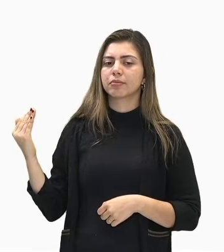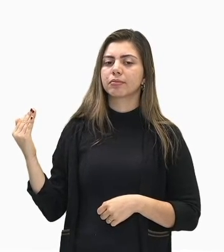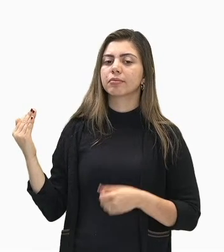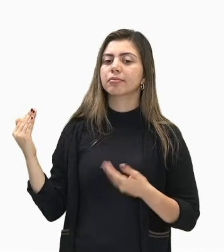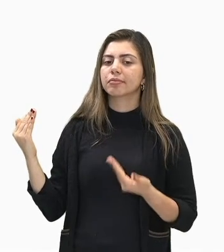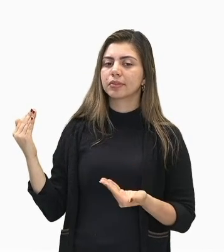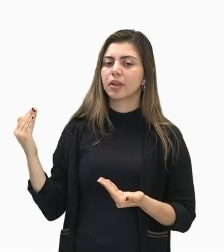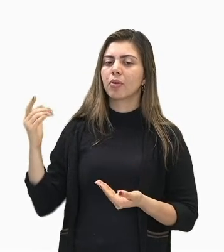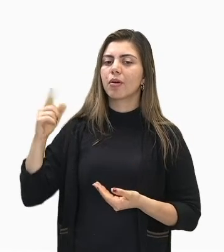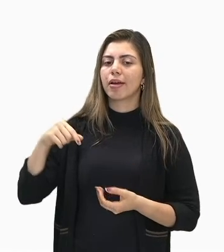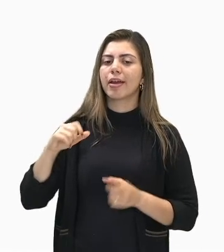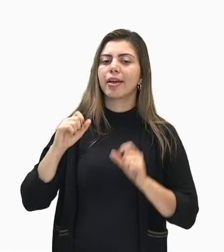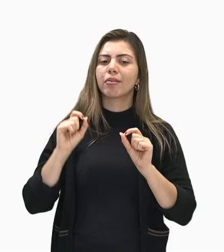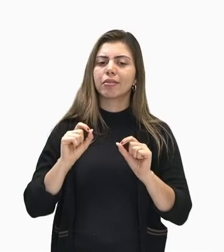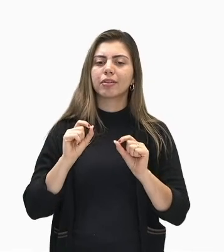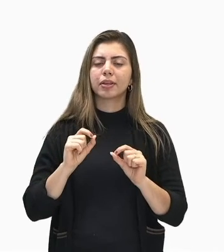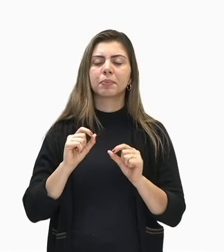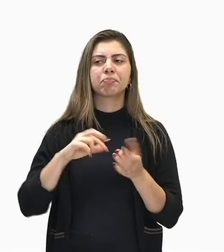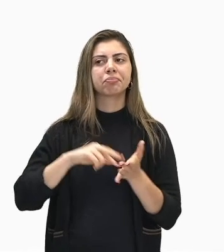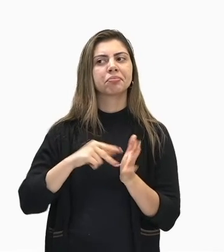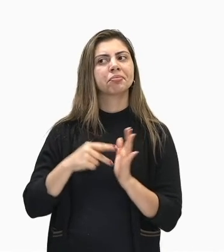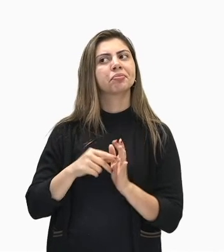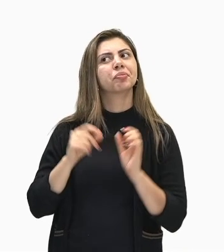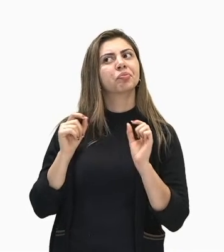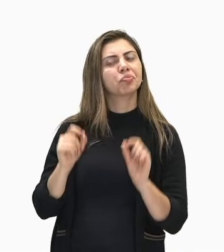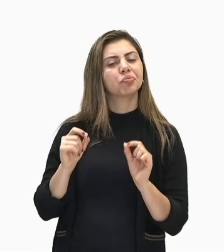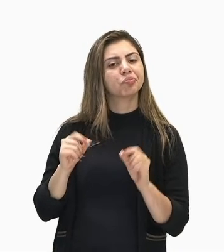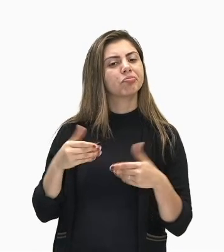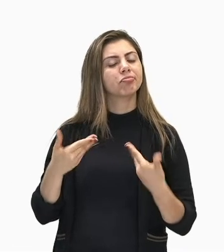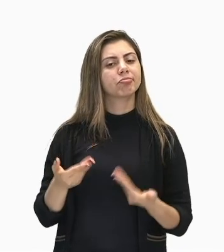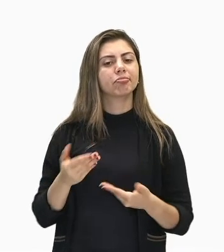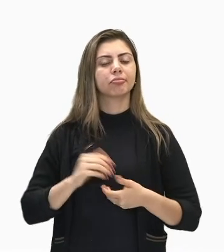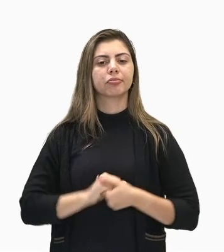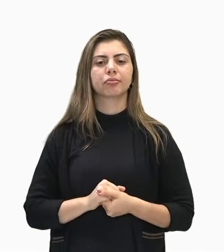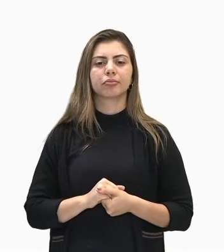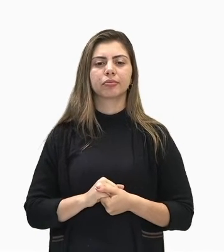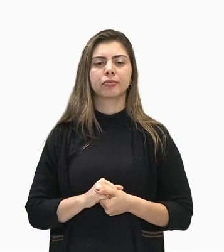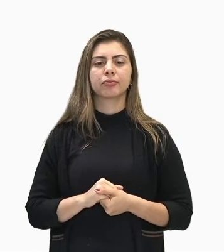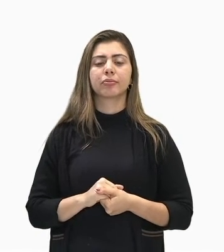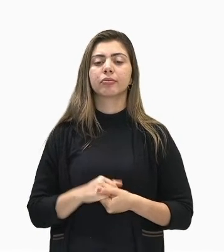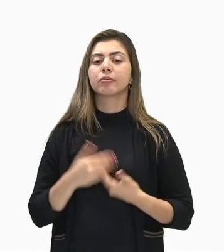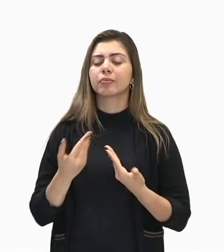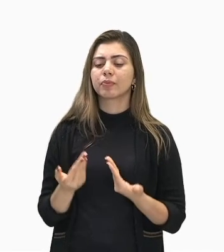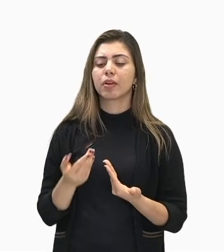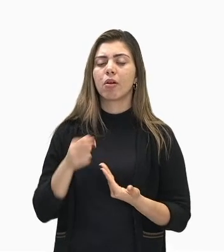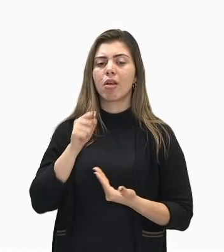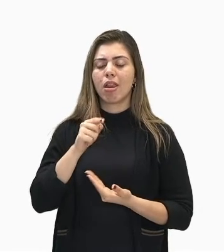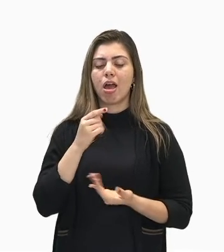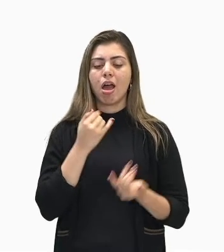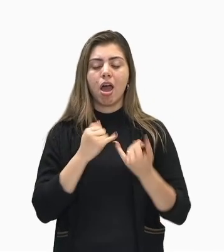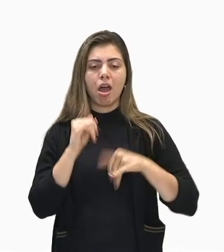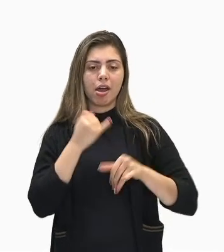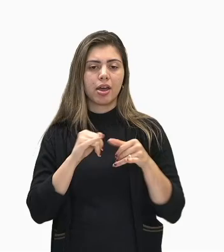linha ascendente. O que significa isso, professora? Que a energia